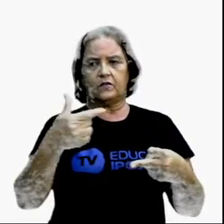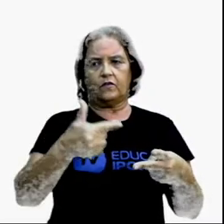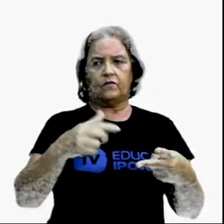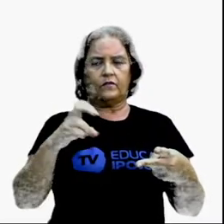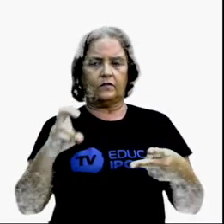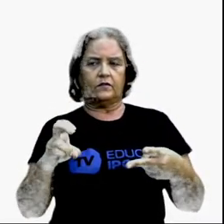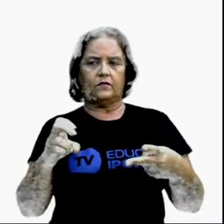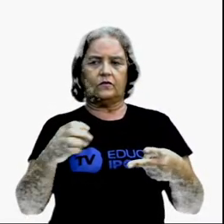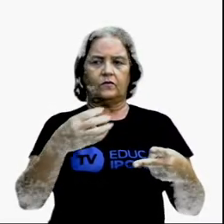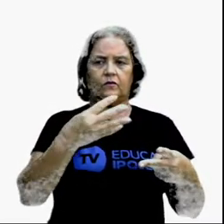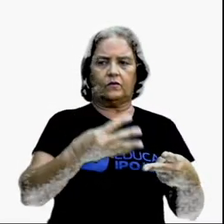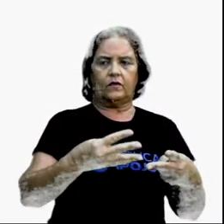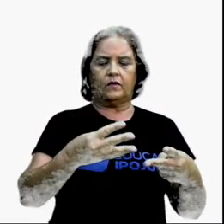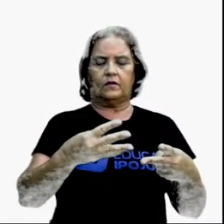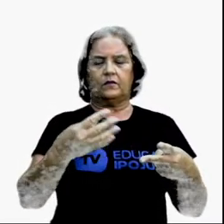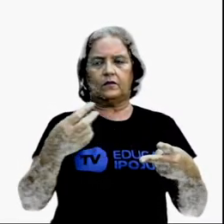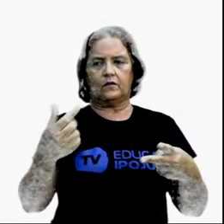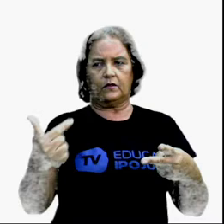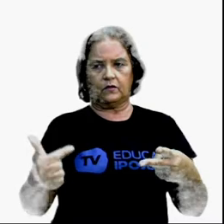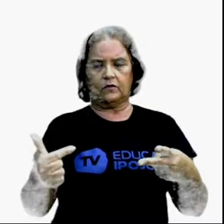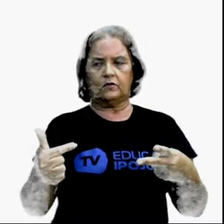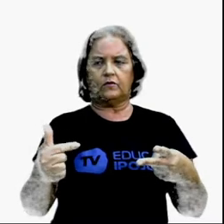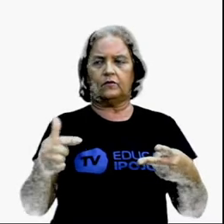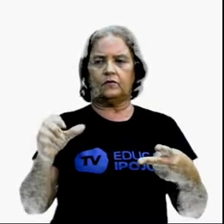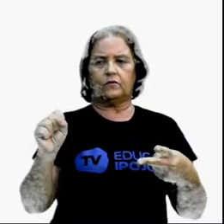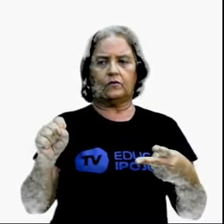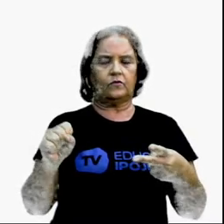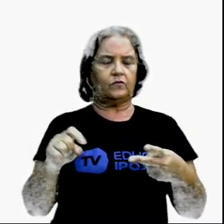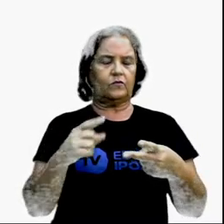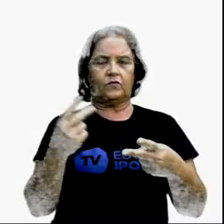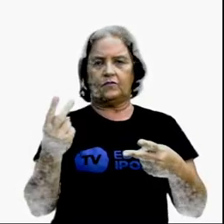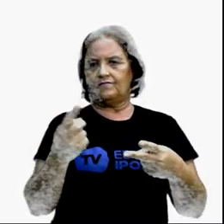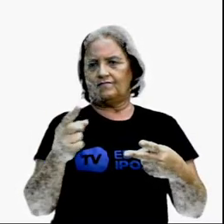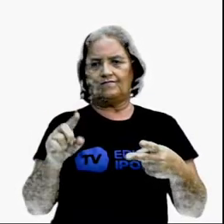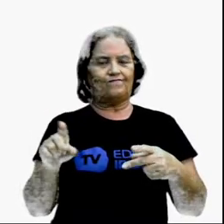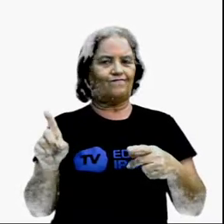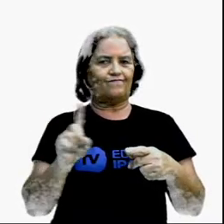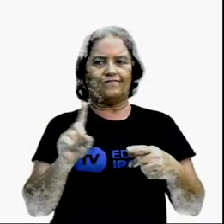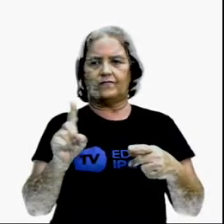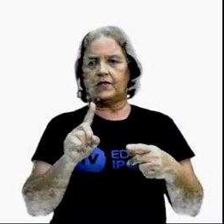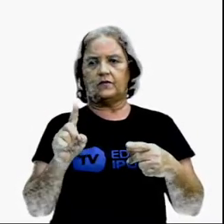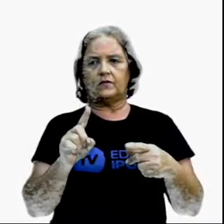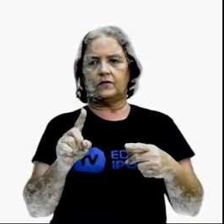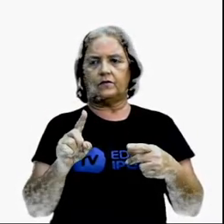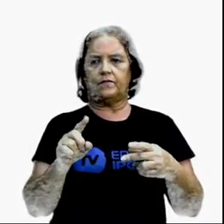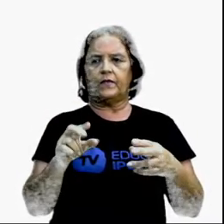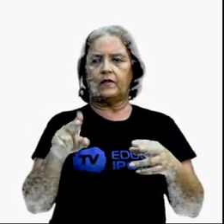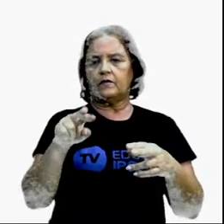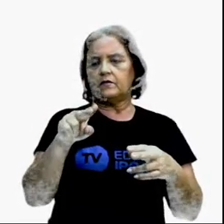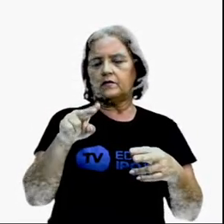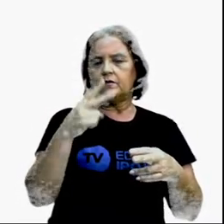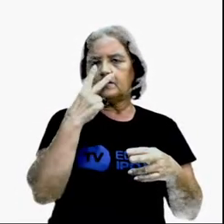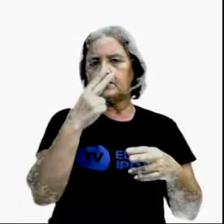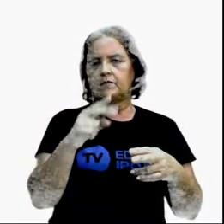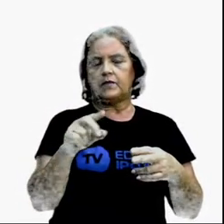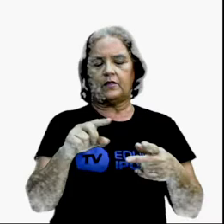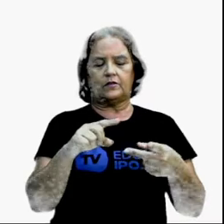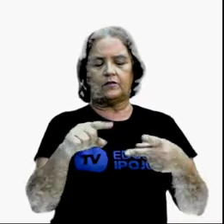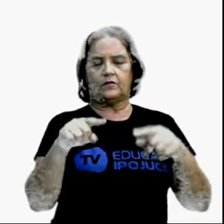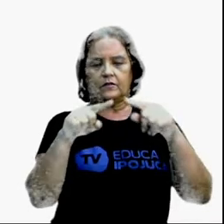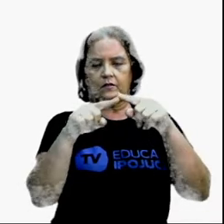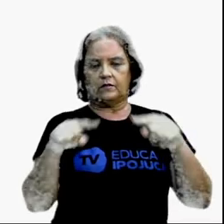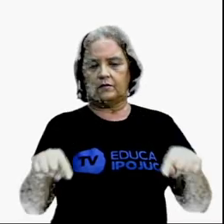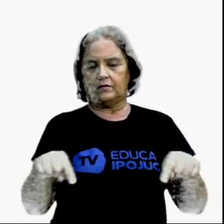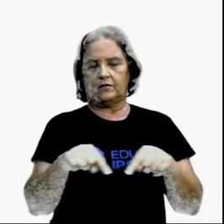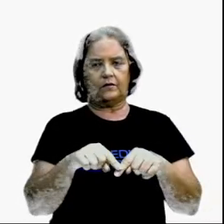42, o outro, eles são, não são casos nenhum de triângulo, semelhança de triângulo. Então,